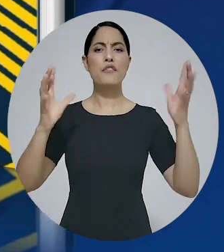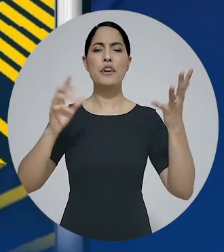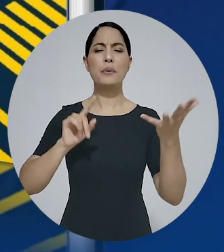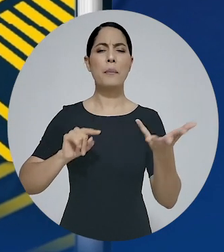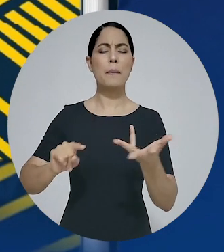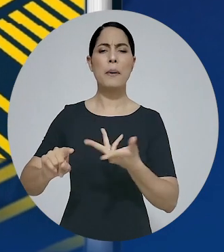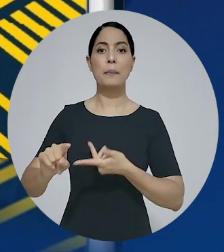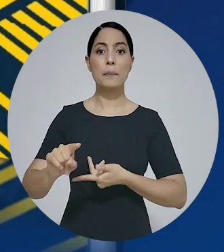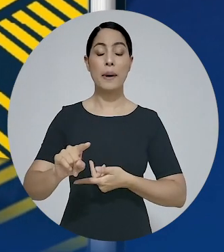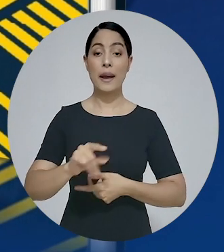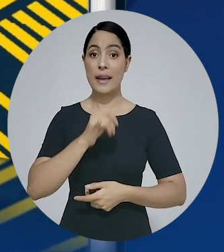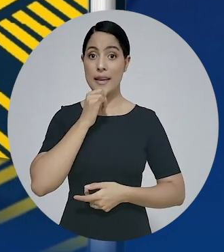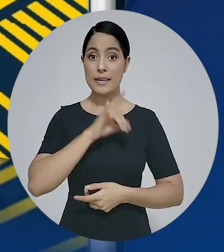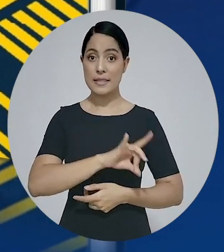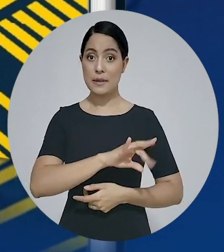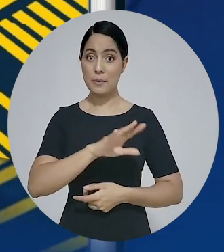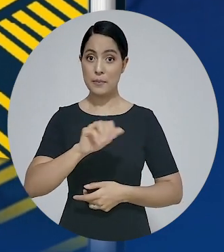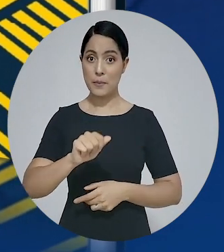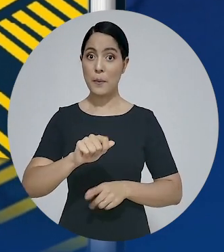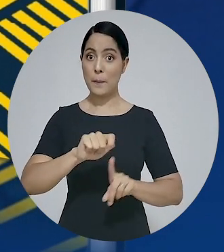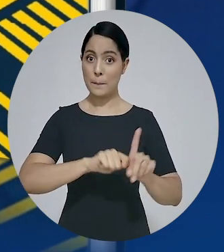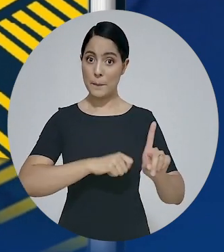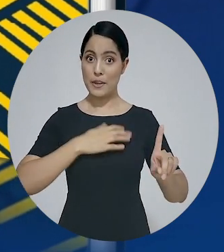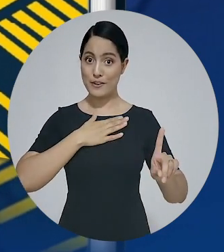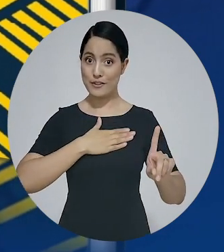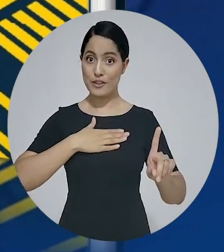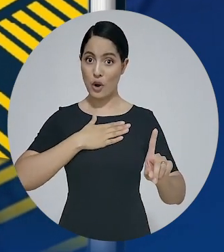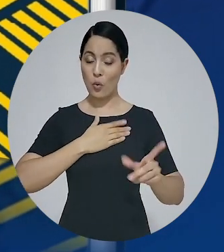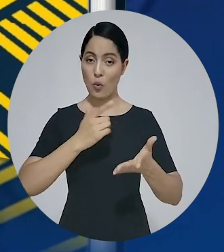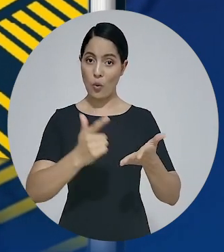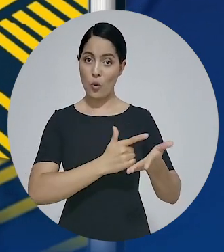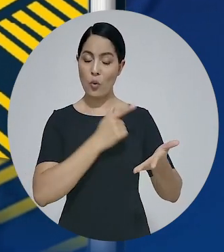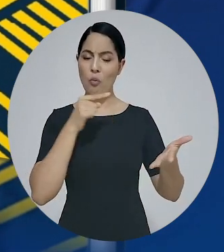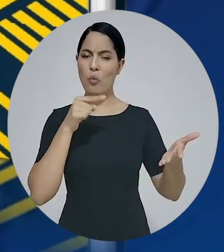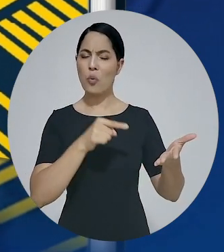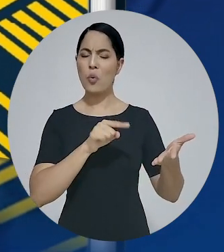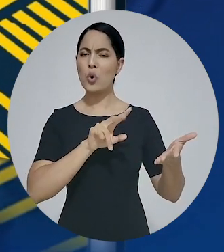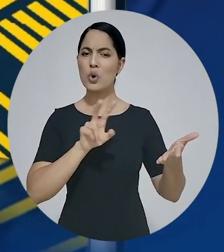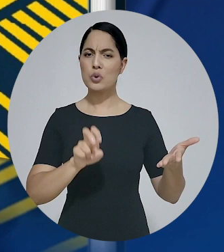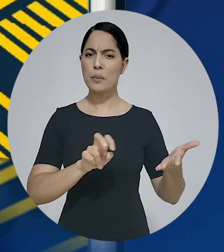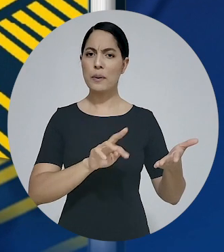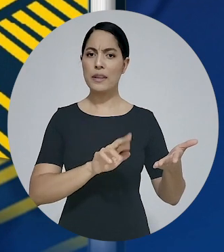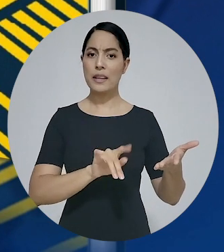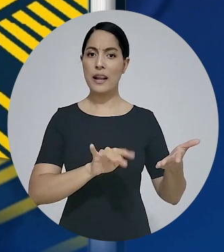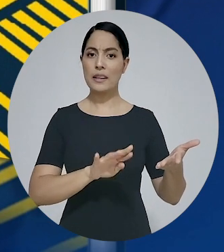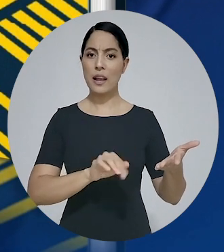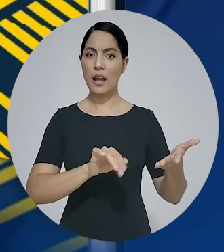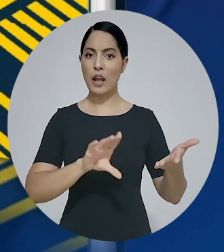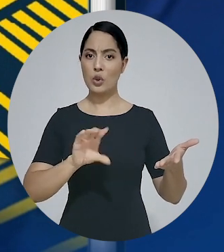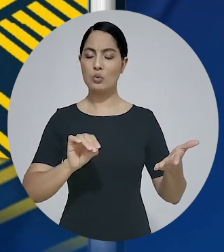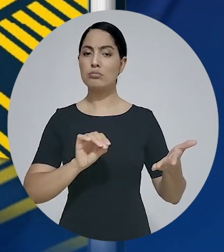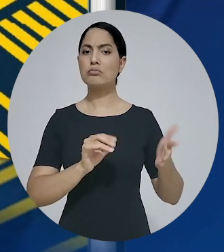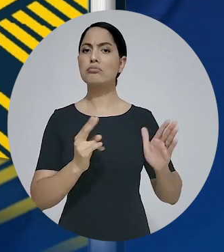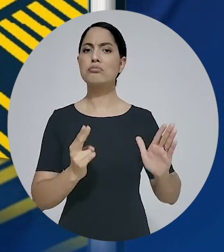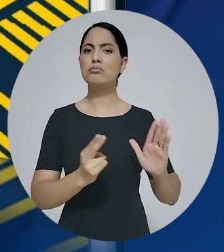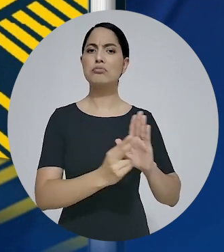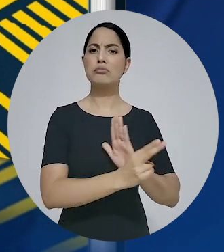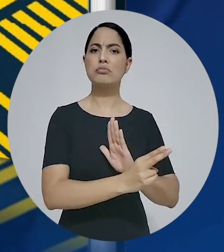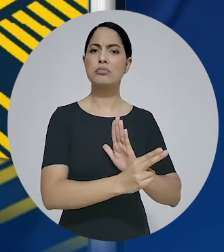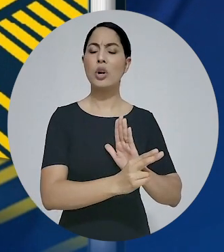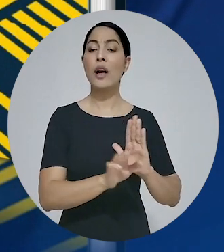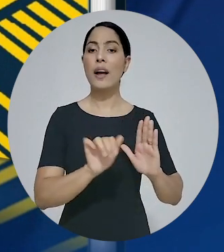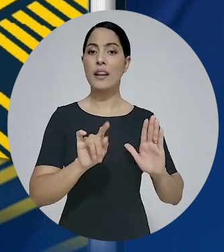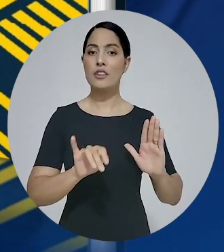de agosto foi lançado o livro Tratado de Colocação Pronominal e Regência Verbal e 2 textos jurídicos.